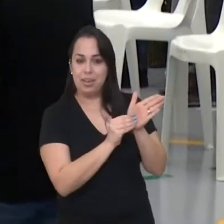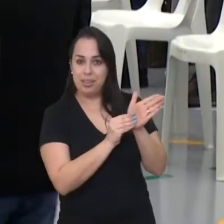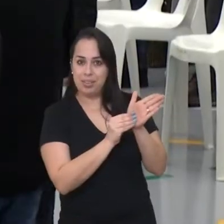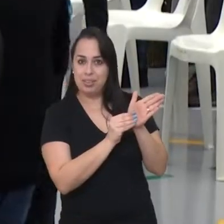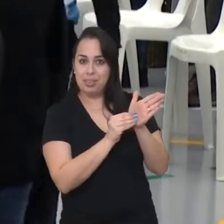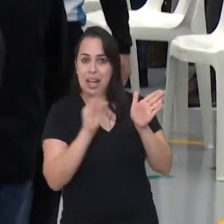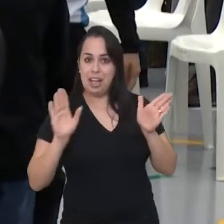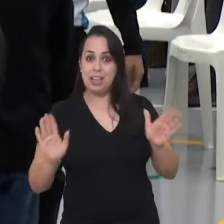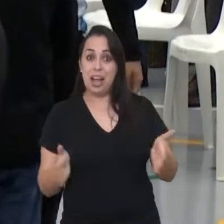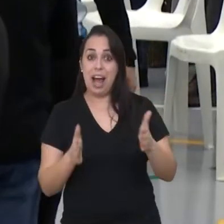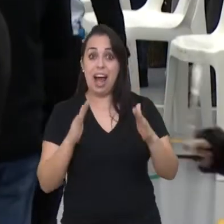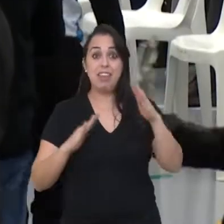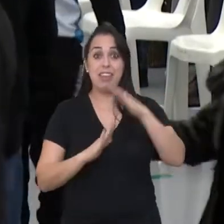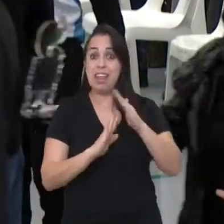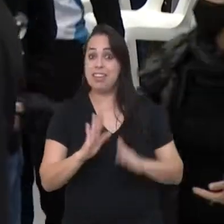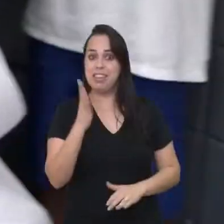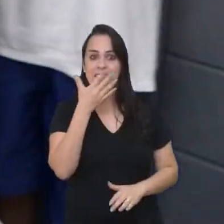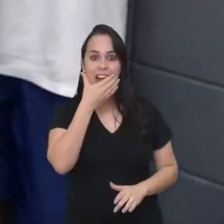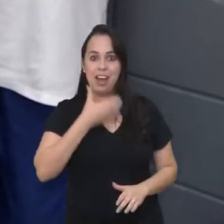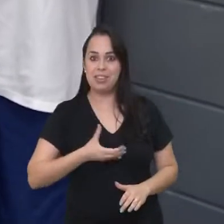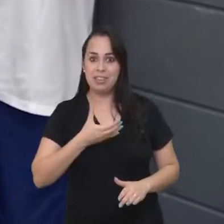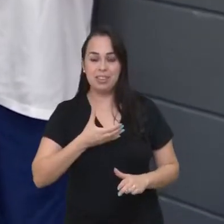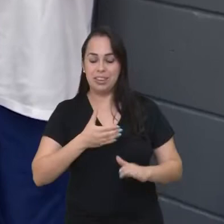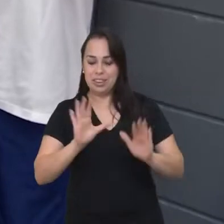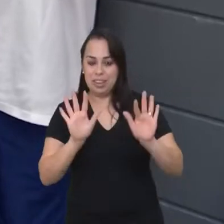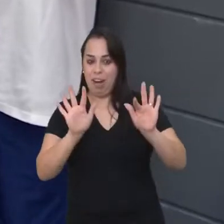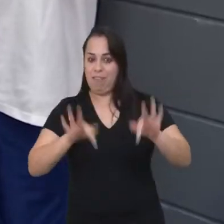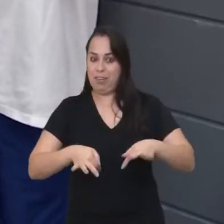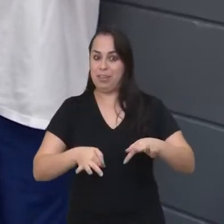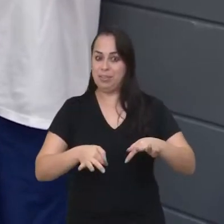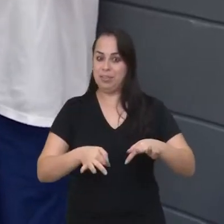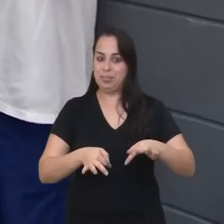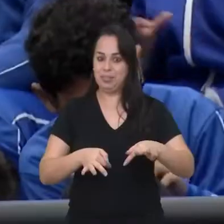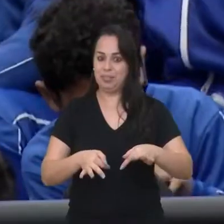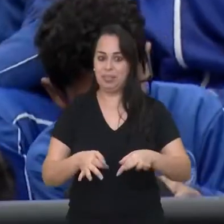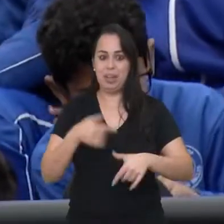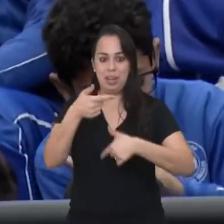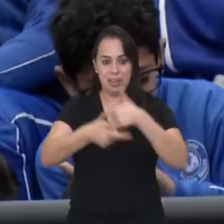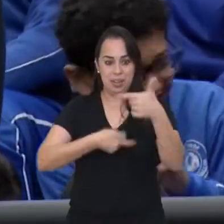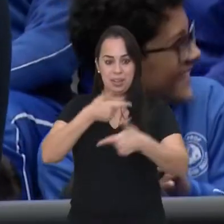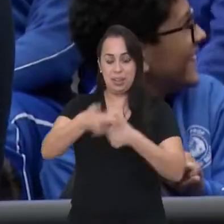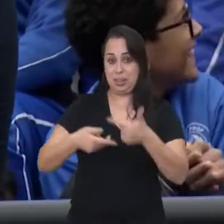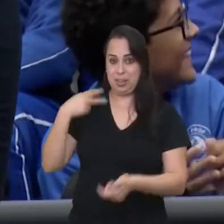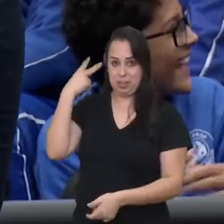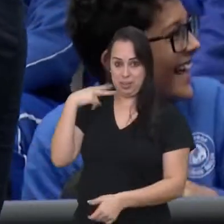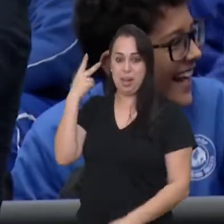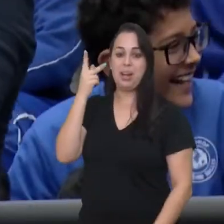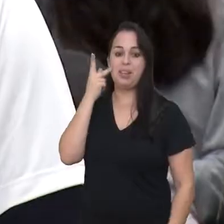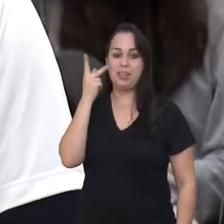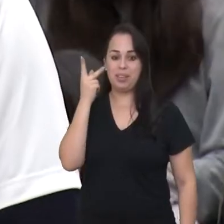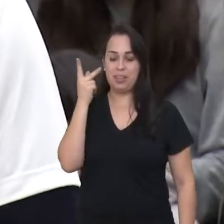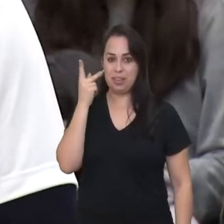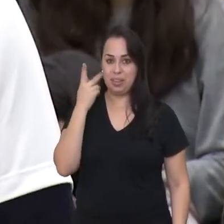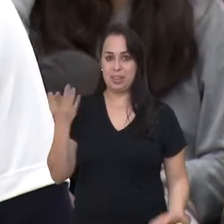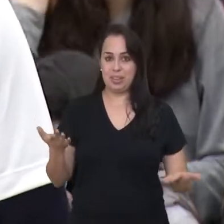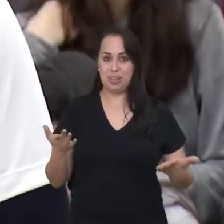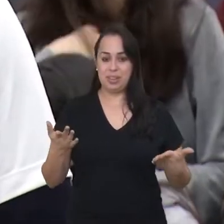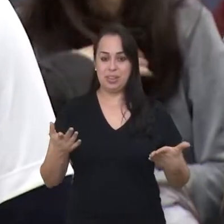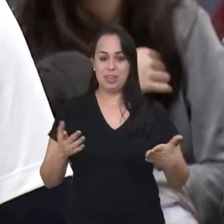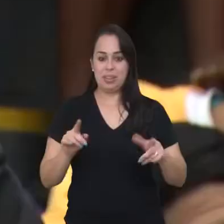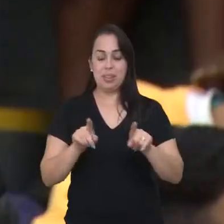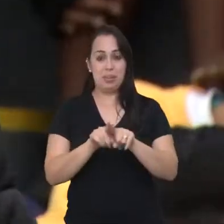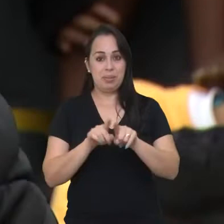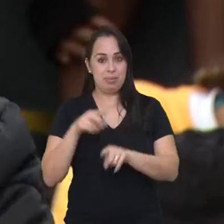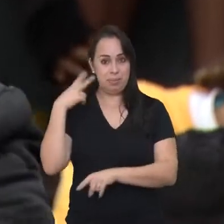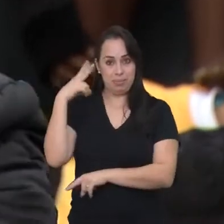vão mobilizar as escolas até dezembro, quando se encerram as atividades. Um trabalho que, segundo os vereadores, vai além das